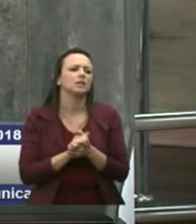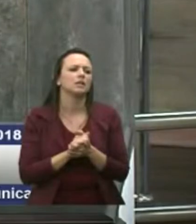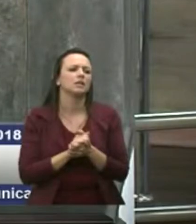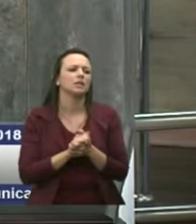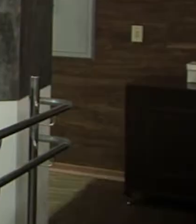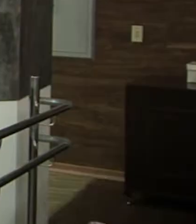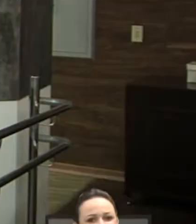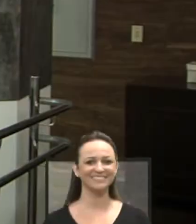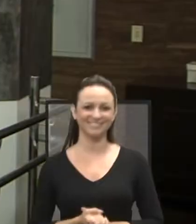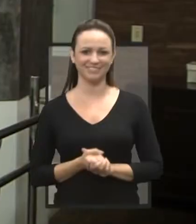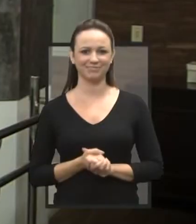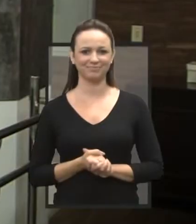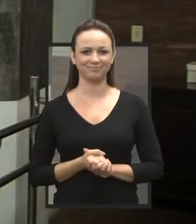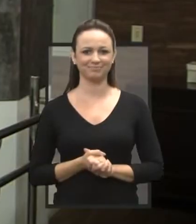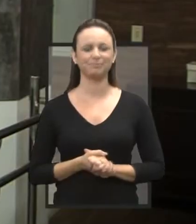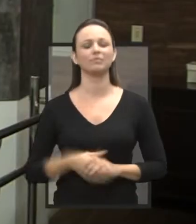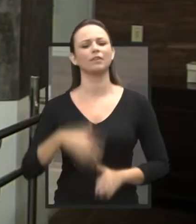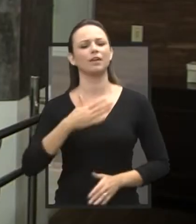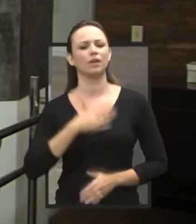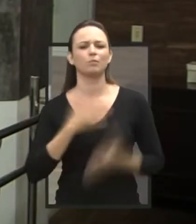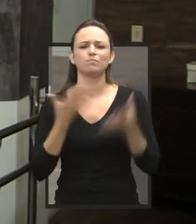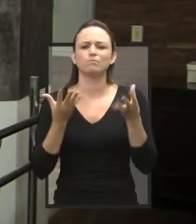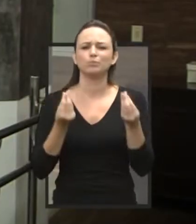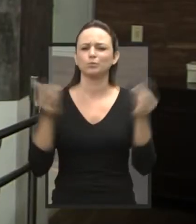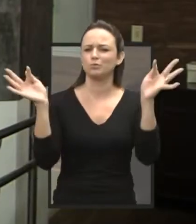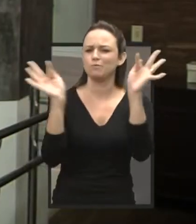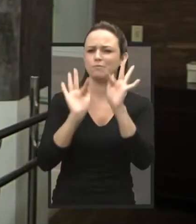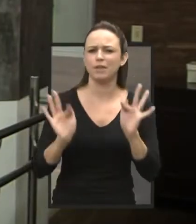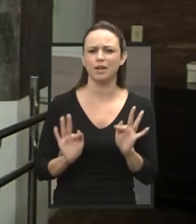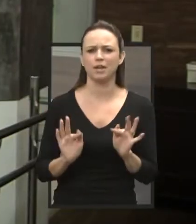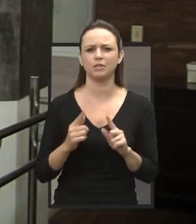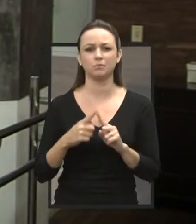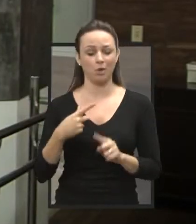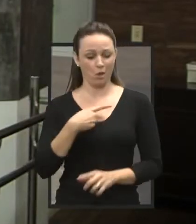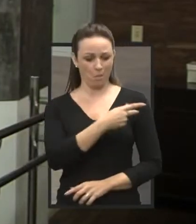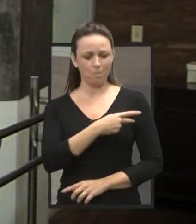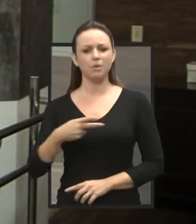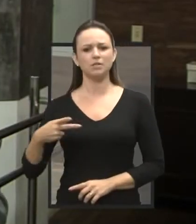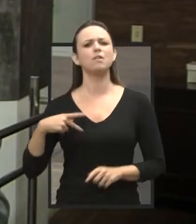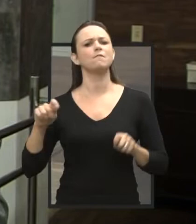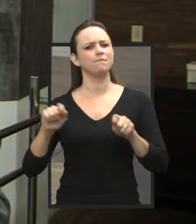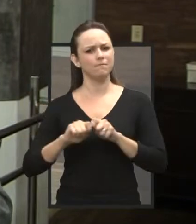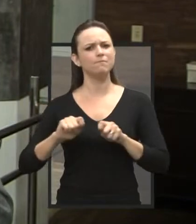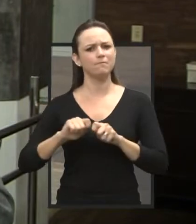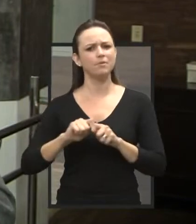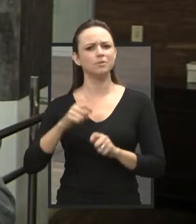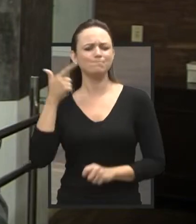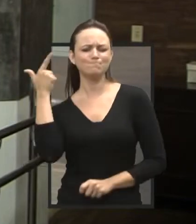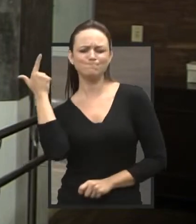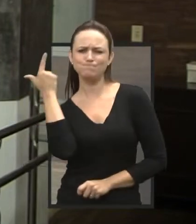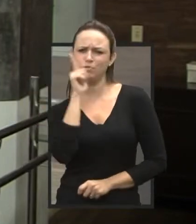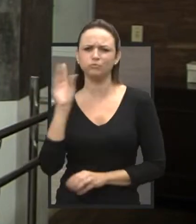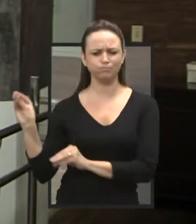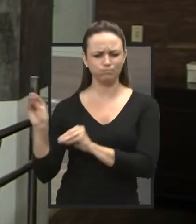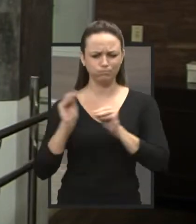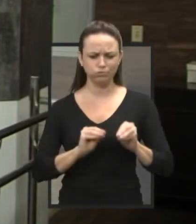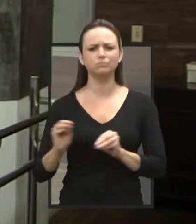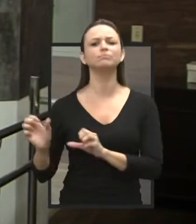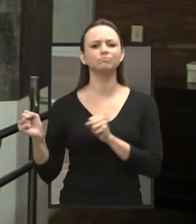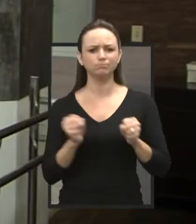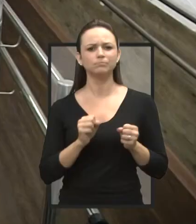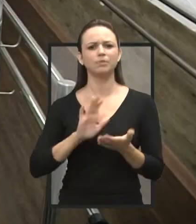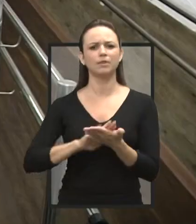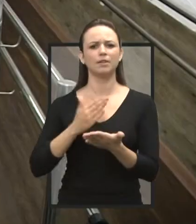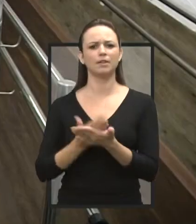Libras. Eu fico muito feliz por ter sido o presidente que fez acontecer a tradução de Libras na Câmara Municipal de